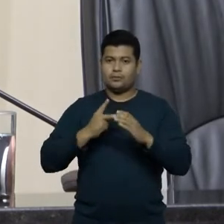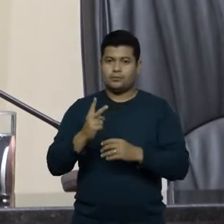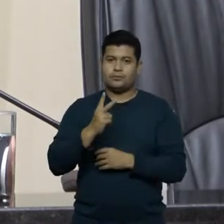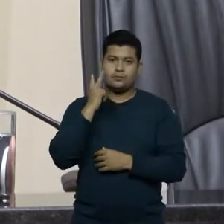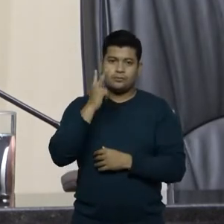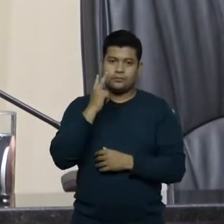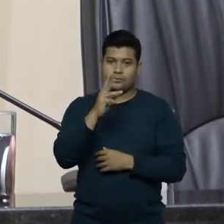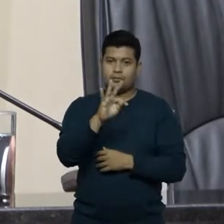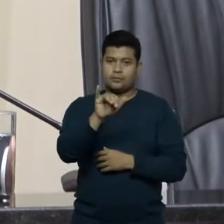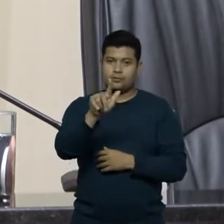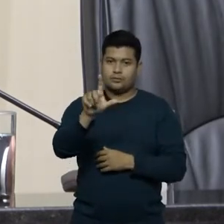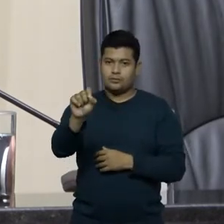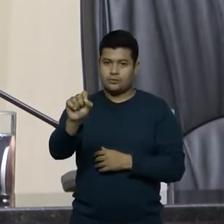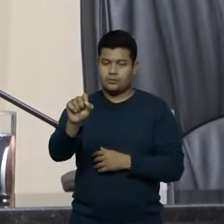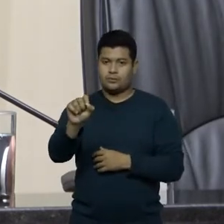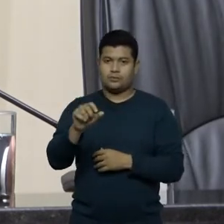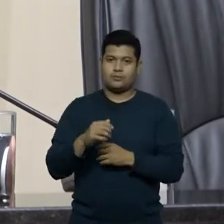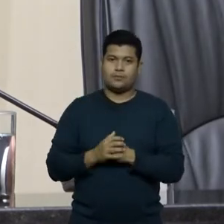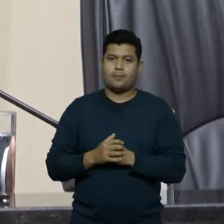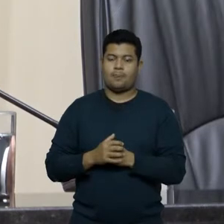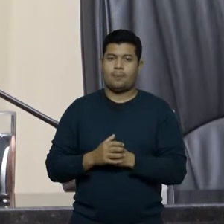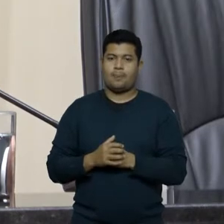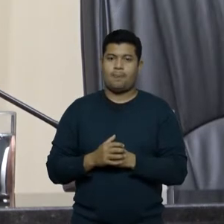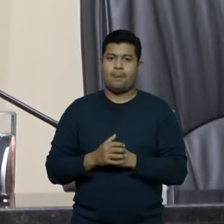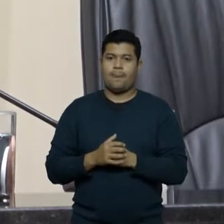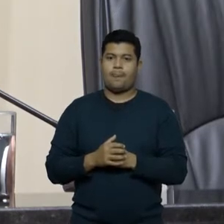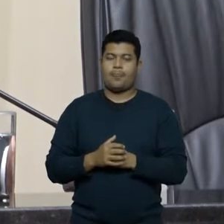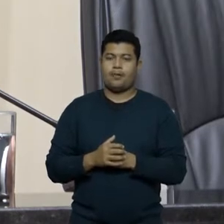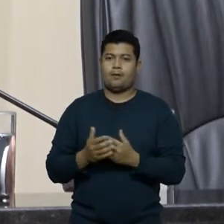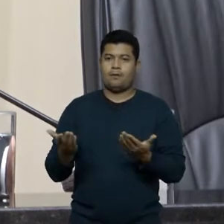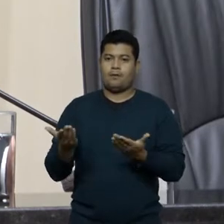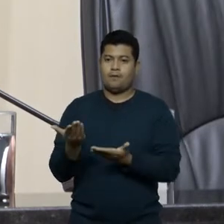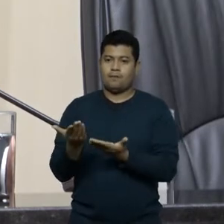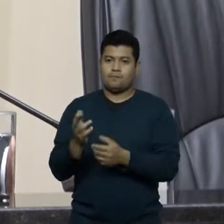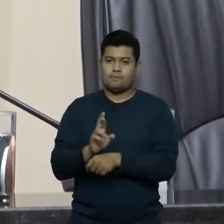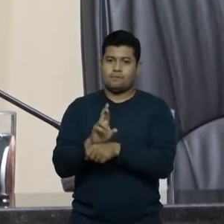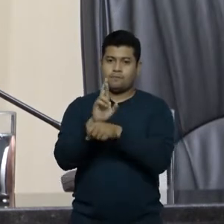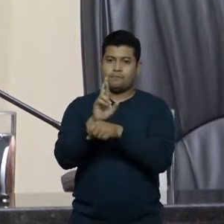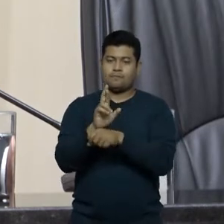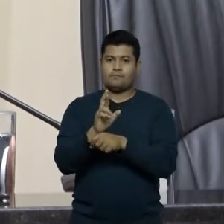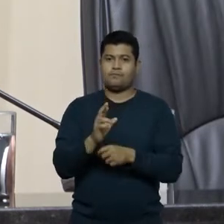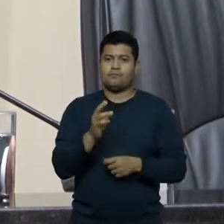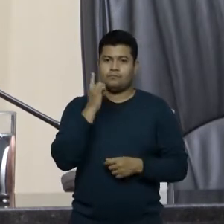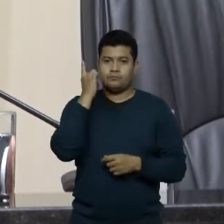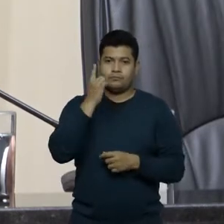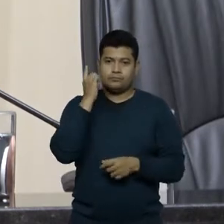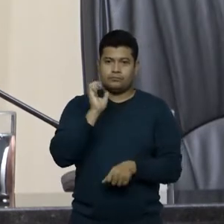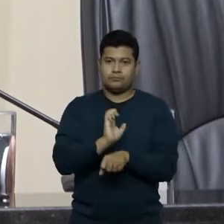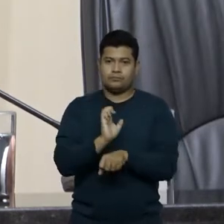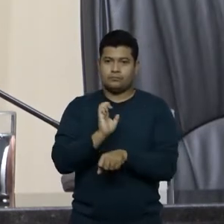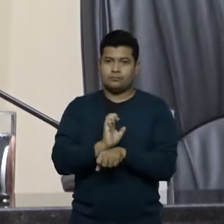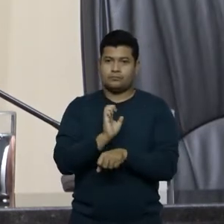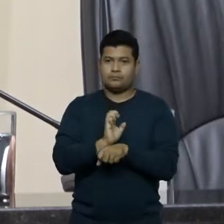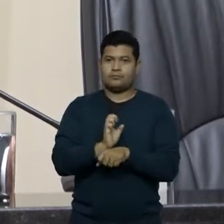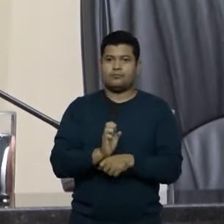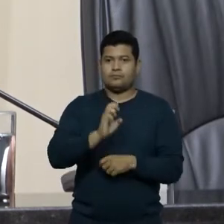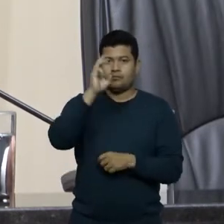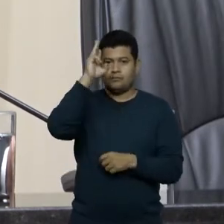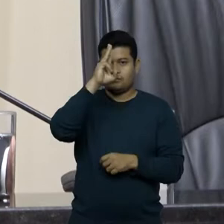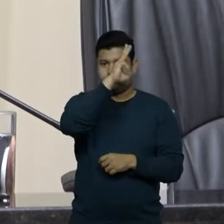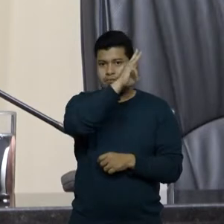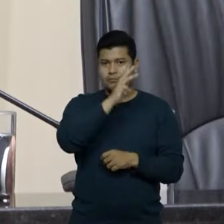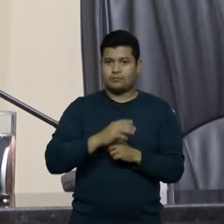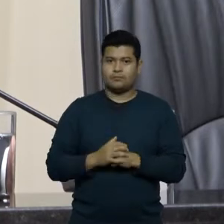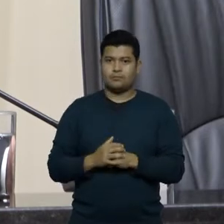Thiago folchini masiero neste ato representando o seu deputado estadual de vôlei ver essa